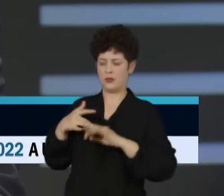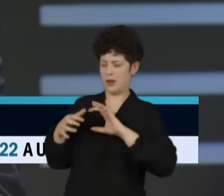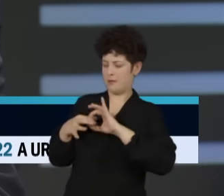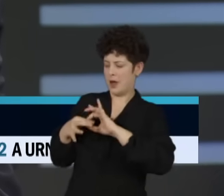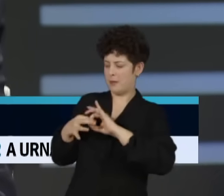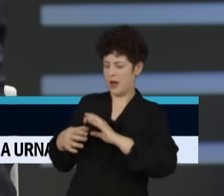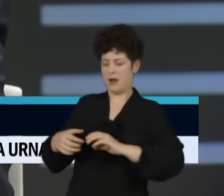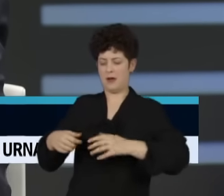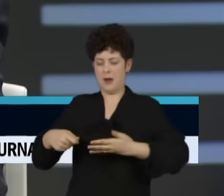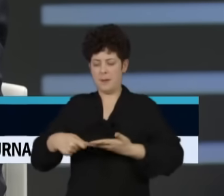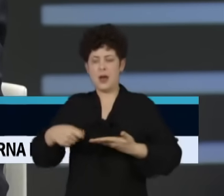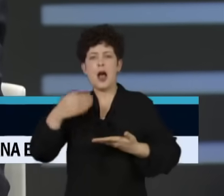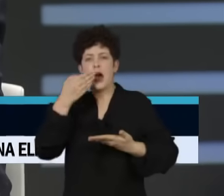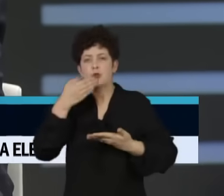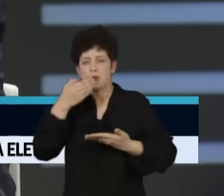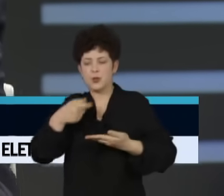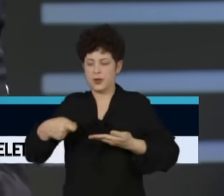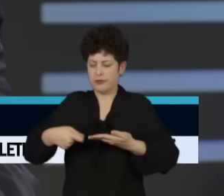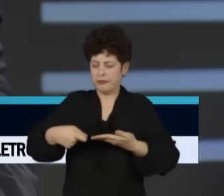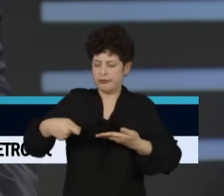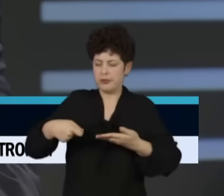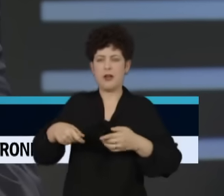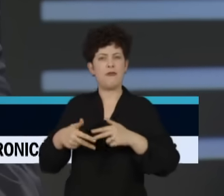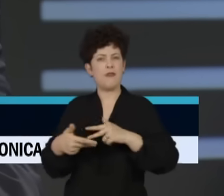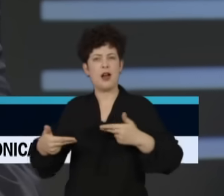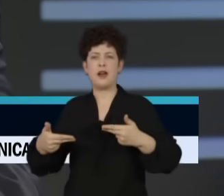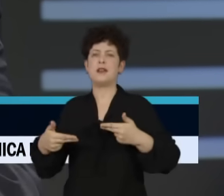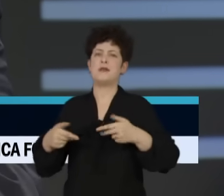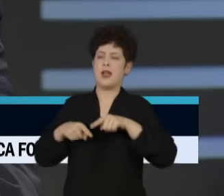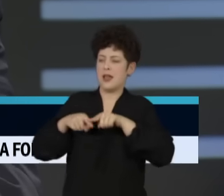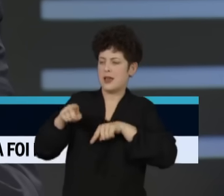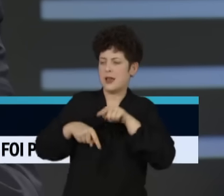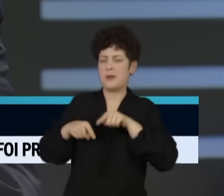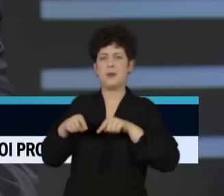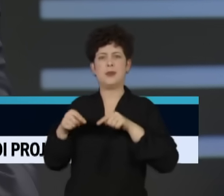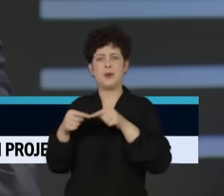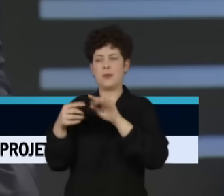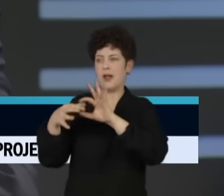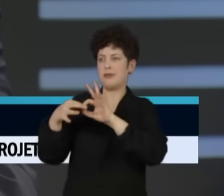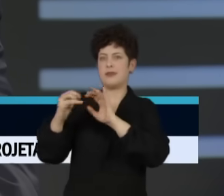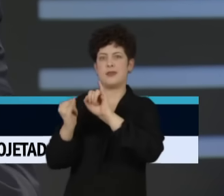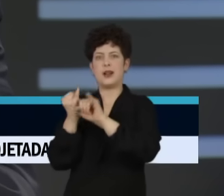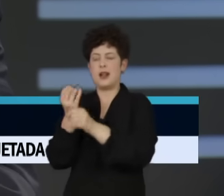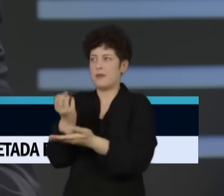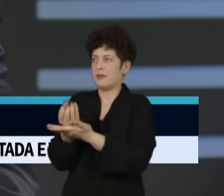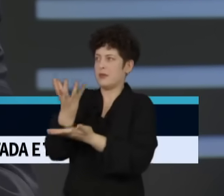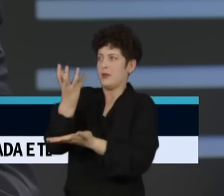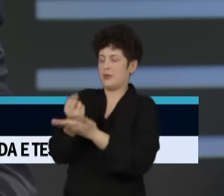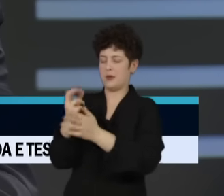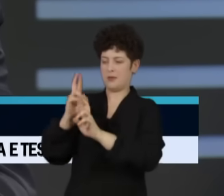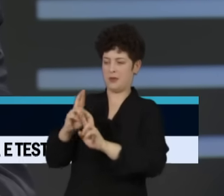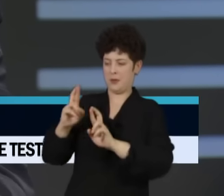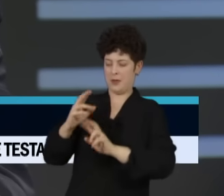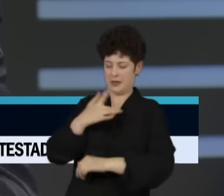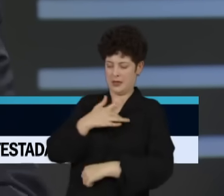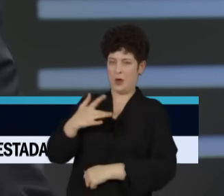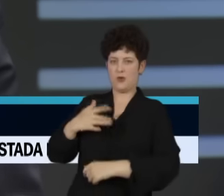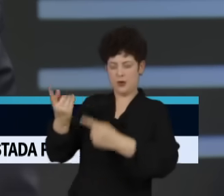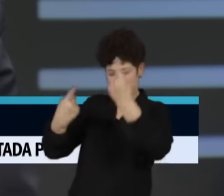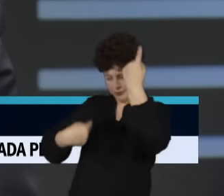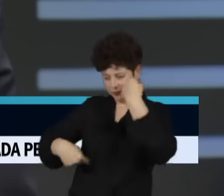para ver insulina, etc e tal, todas as questões de saúde, que são equipamentos atrelados à internet para monitorar o estado de saúde da